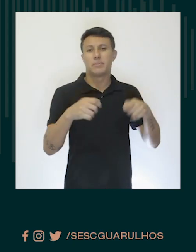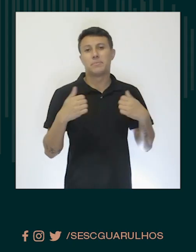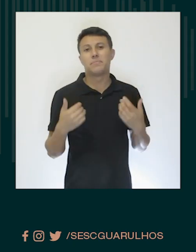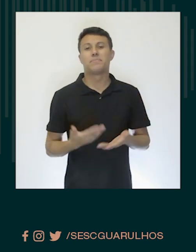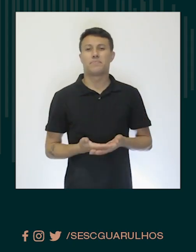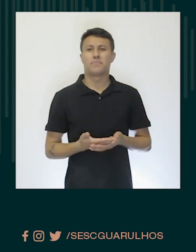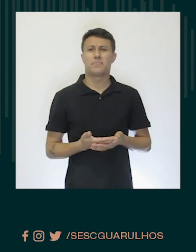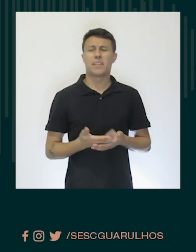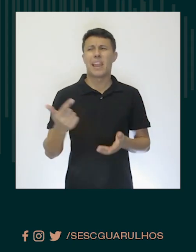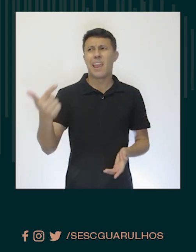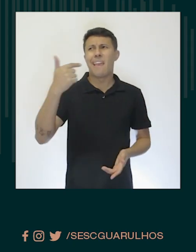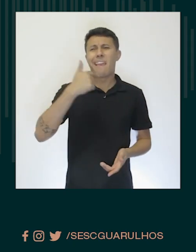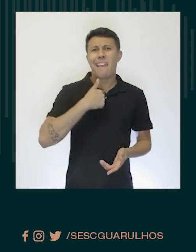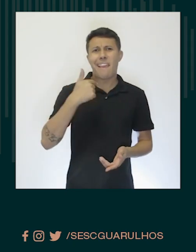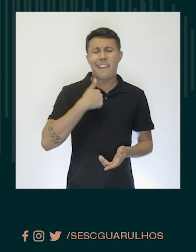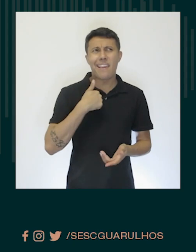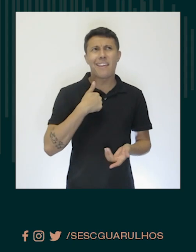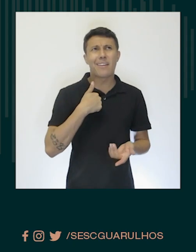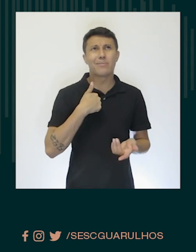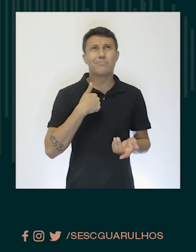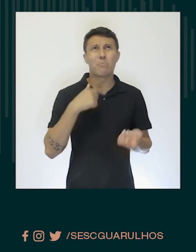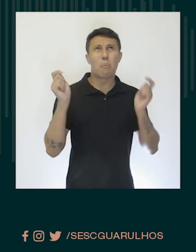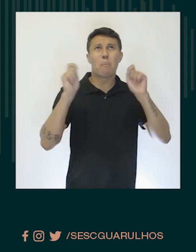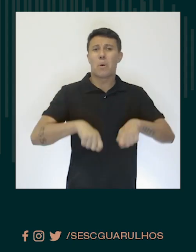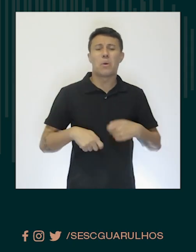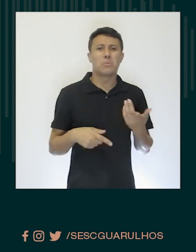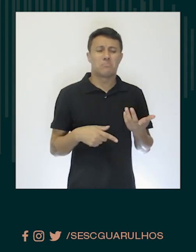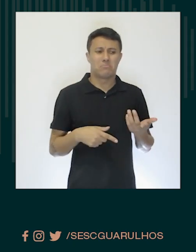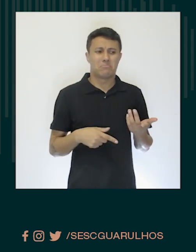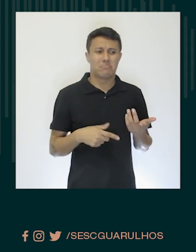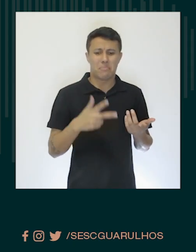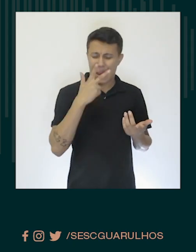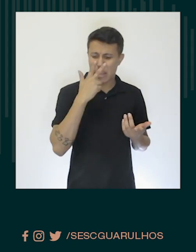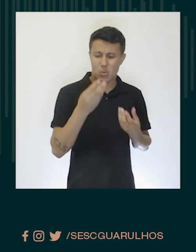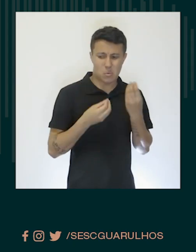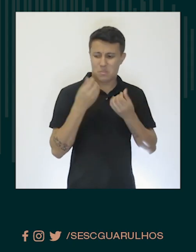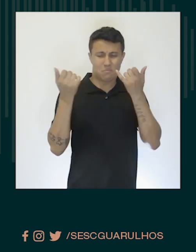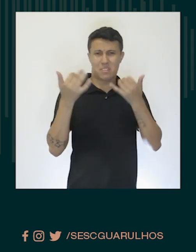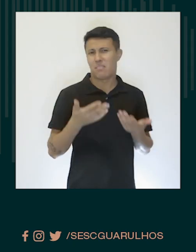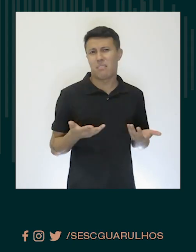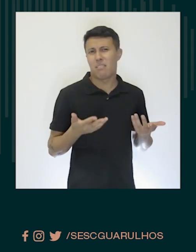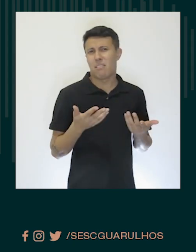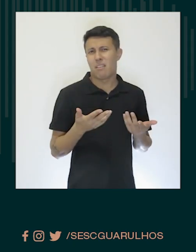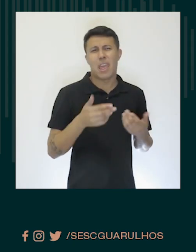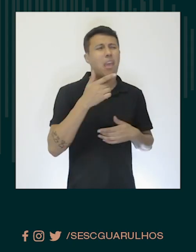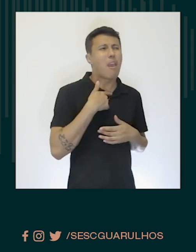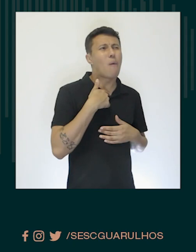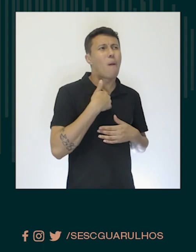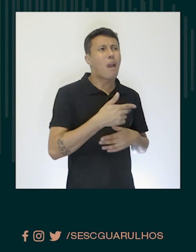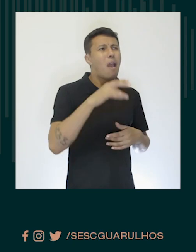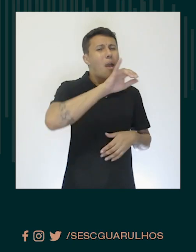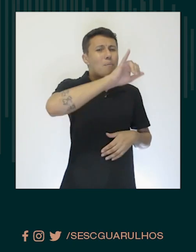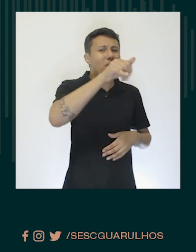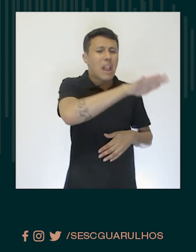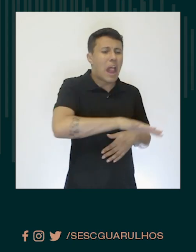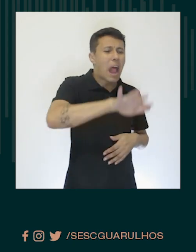atenção. E o que que eu tenho consumido, assim, que eu posso. O que que tem me. Que eu tenho consumido